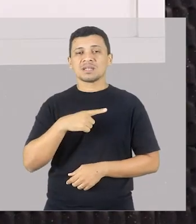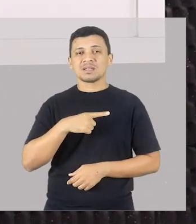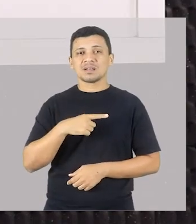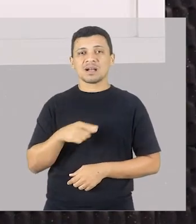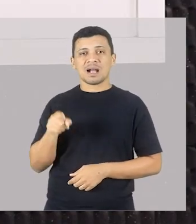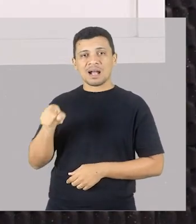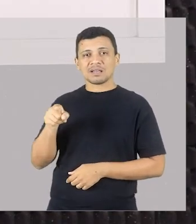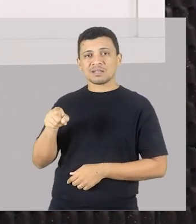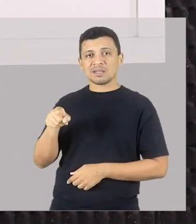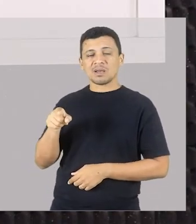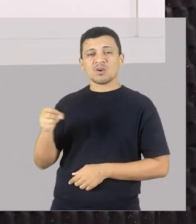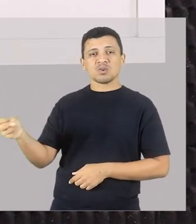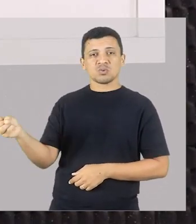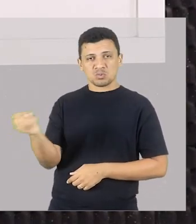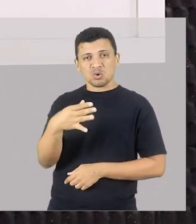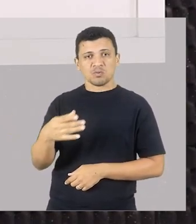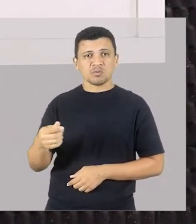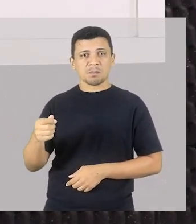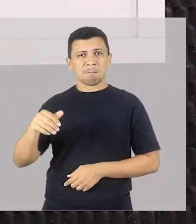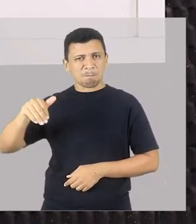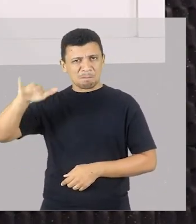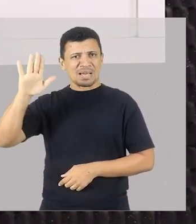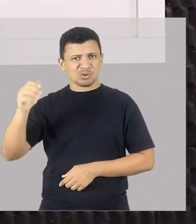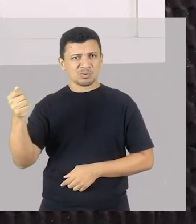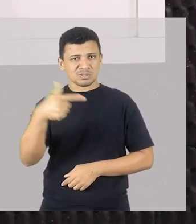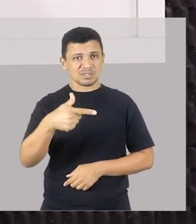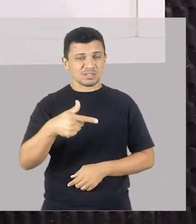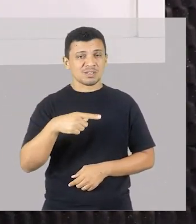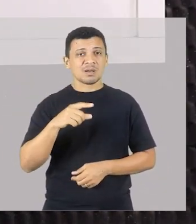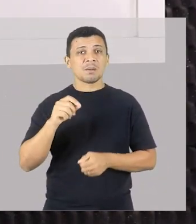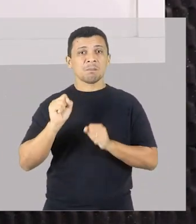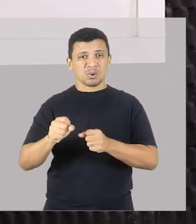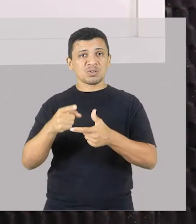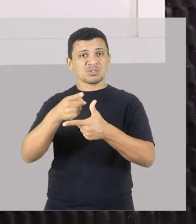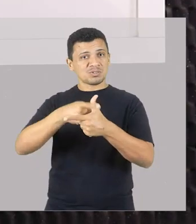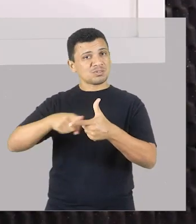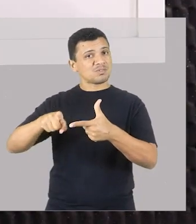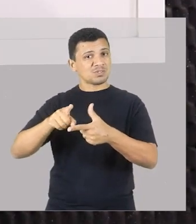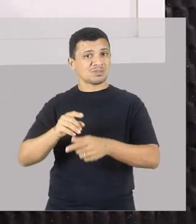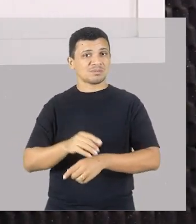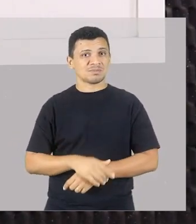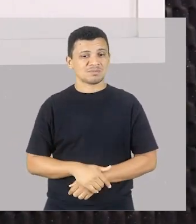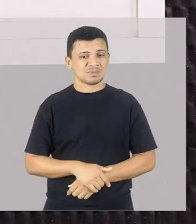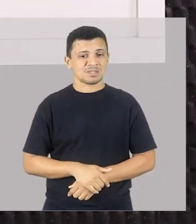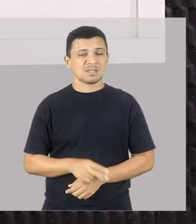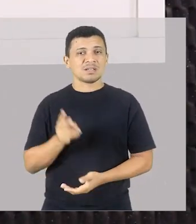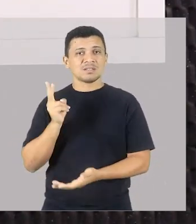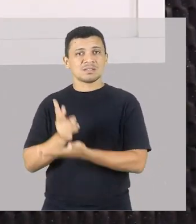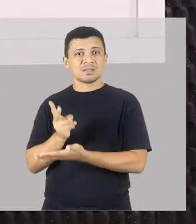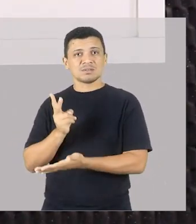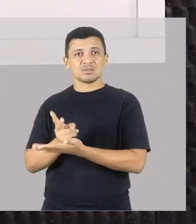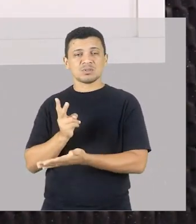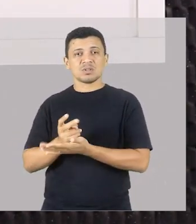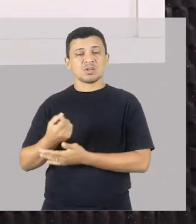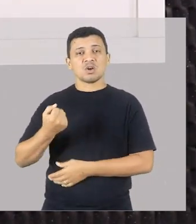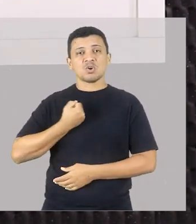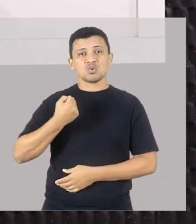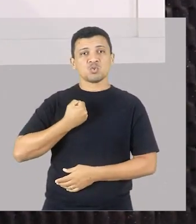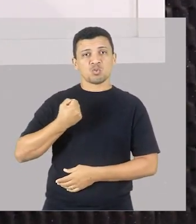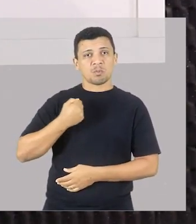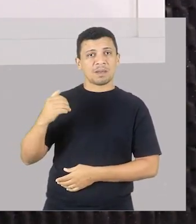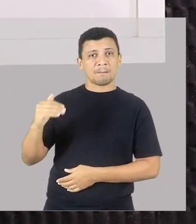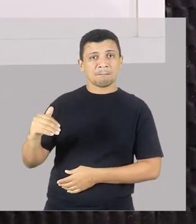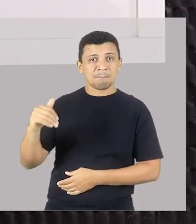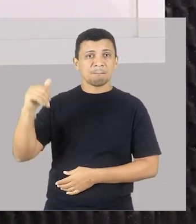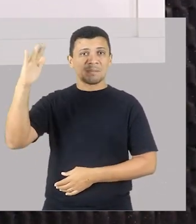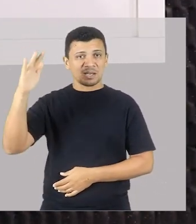desse modelo novo é maior do que esse aqui, eu vou dividir. Vou dividir. Toda vez que eu tenho que saber quanto número maior, quantas